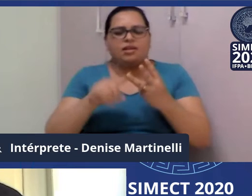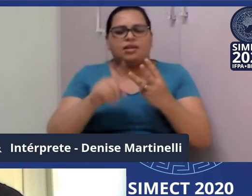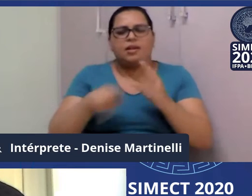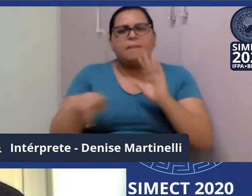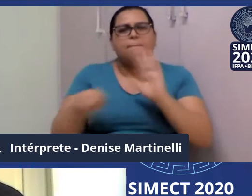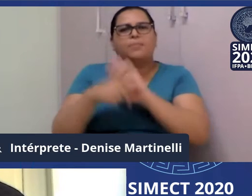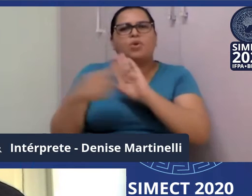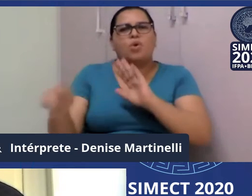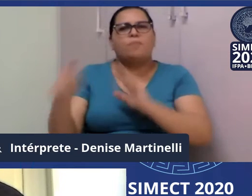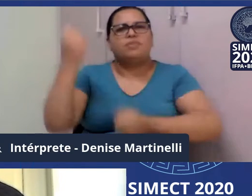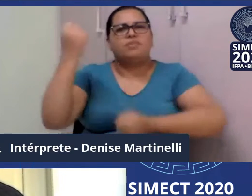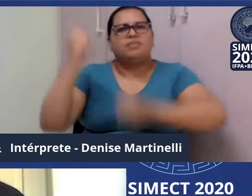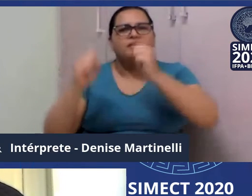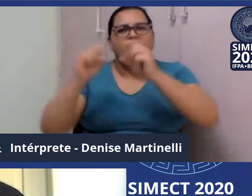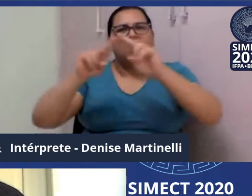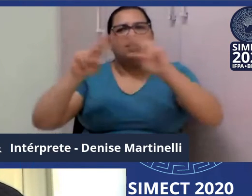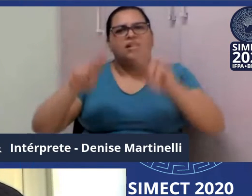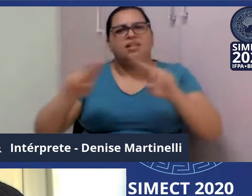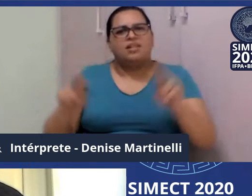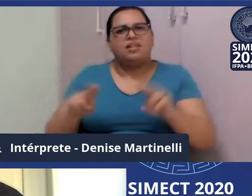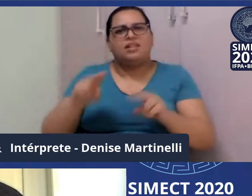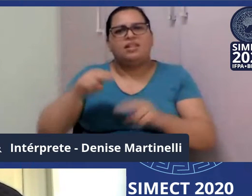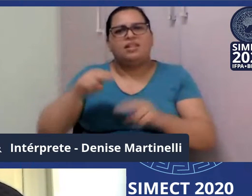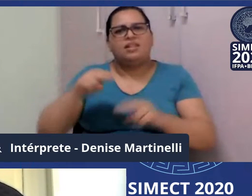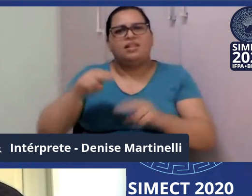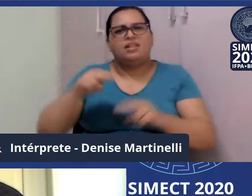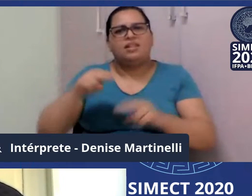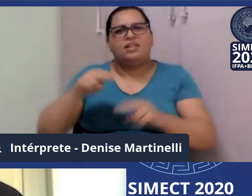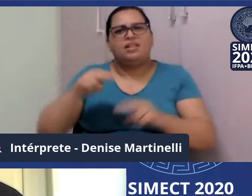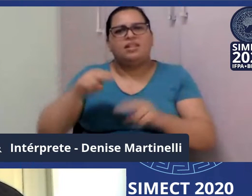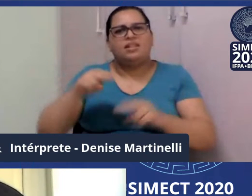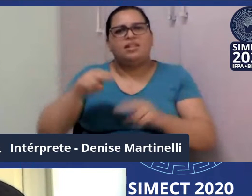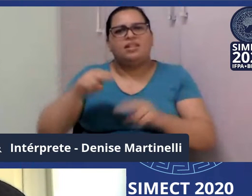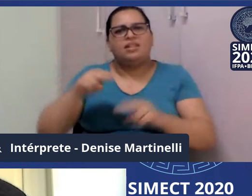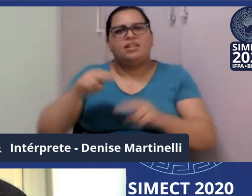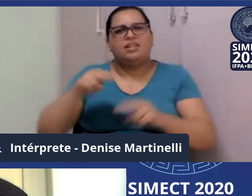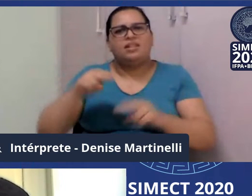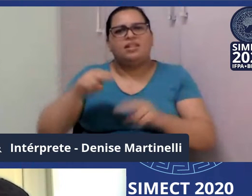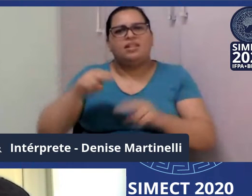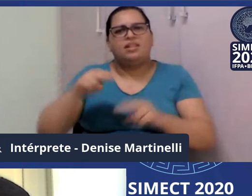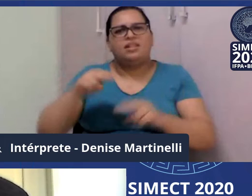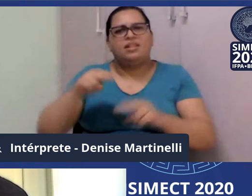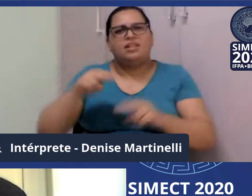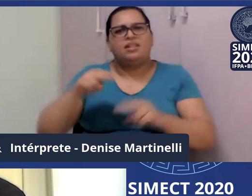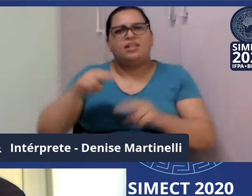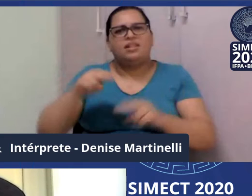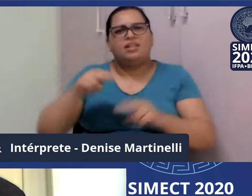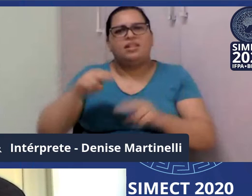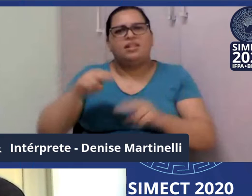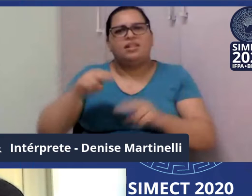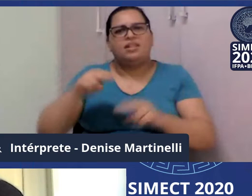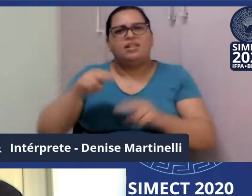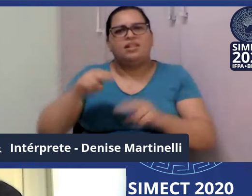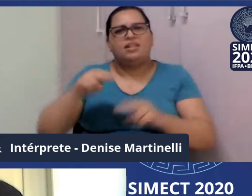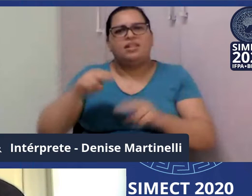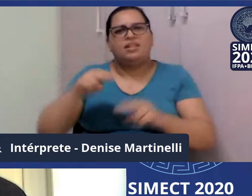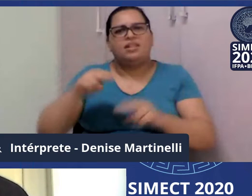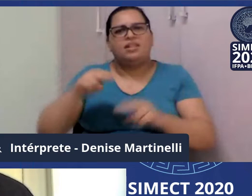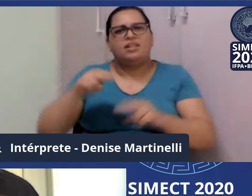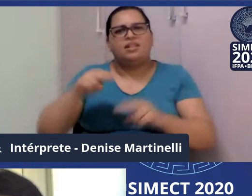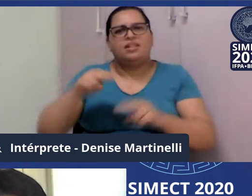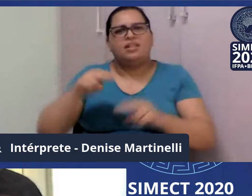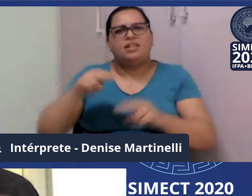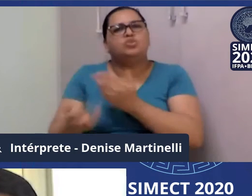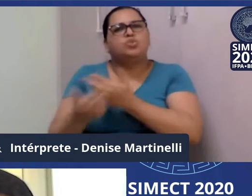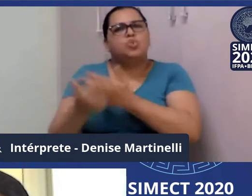insumo barato para fazer parte da dieta dele, junto com proteínas, óbvio, uma dieta balanceada. Então,